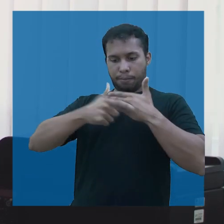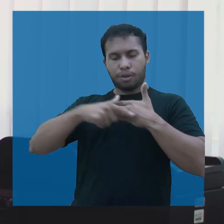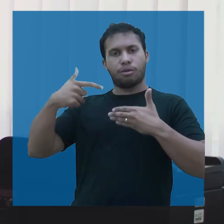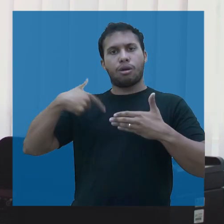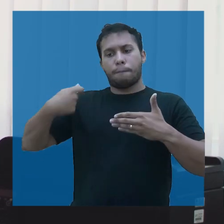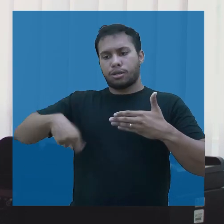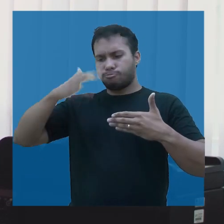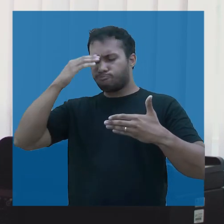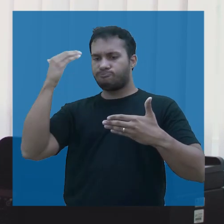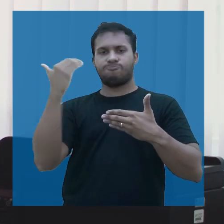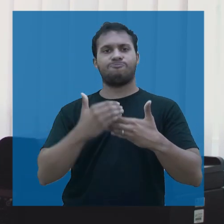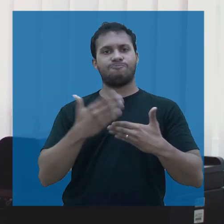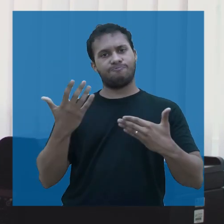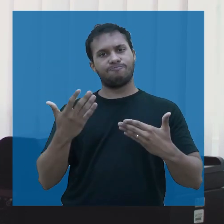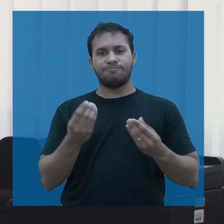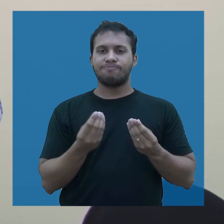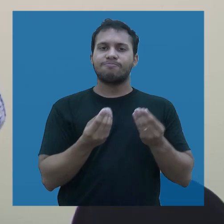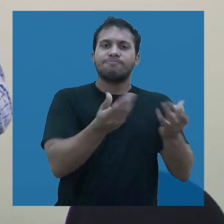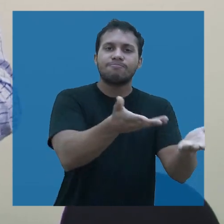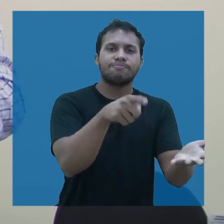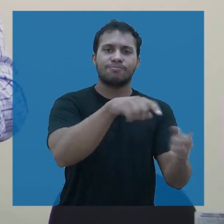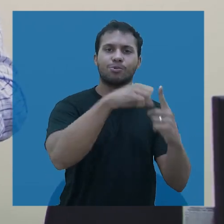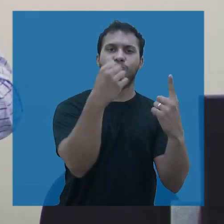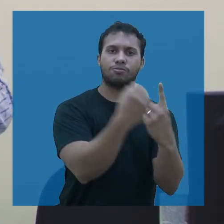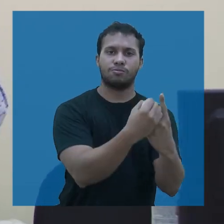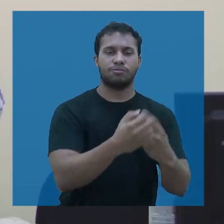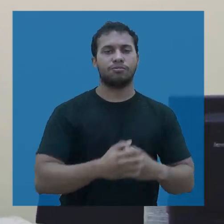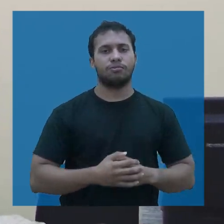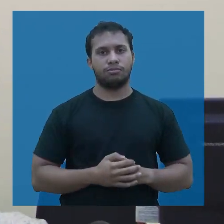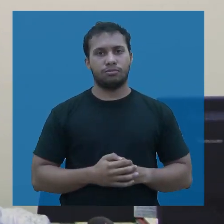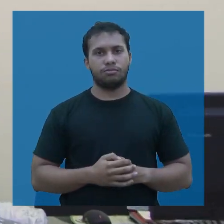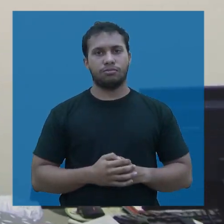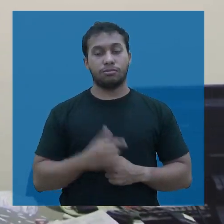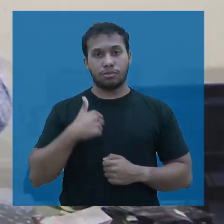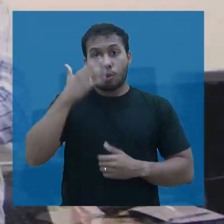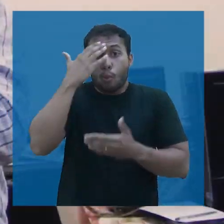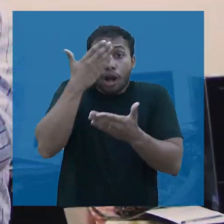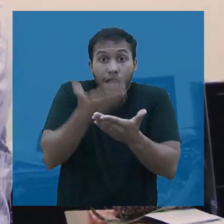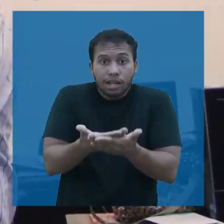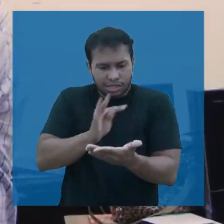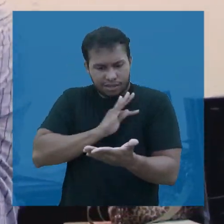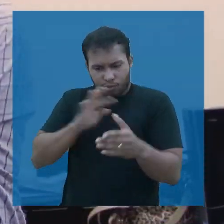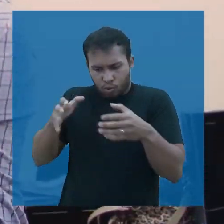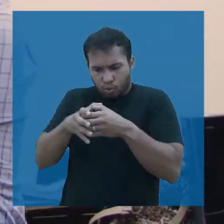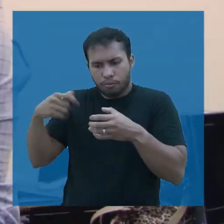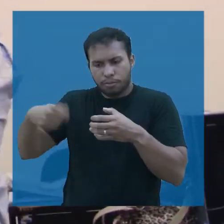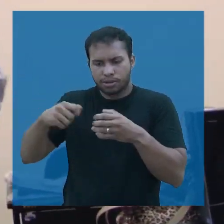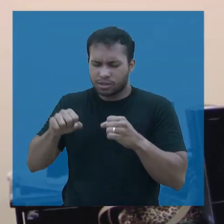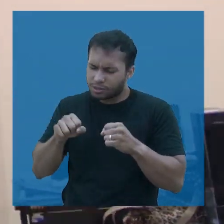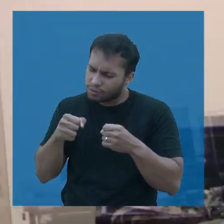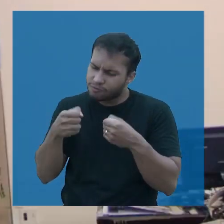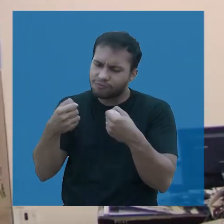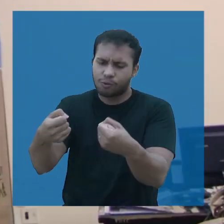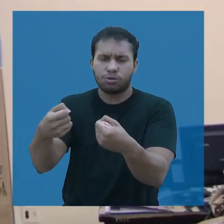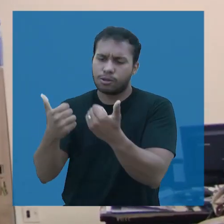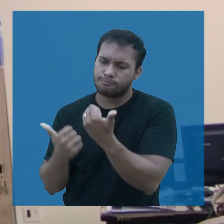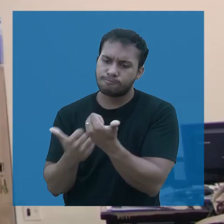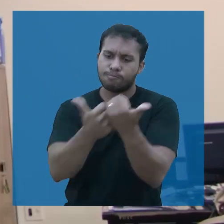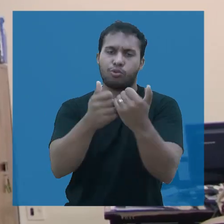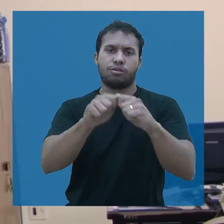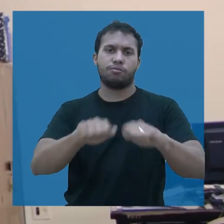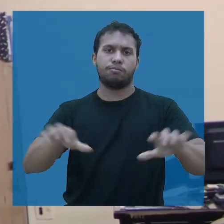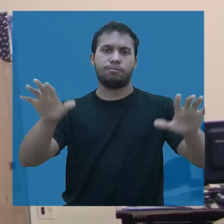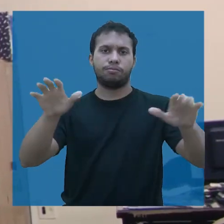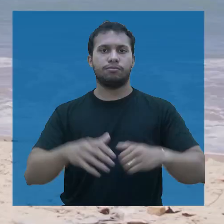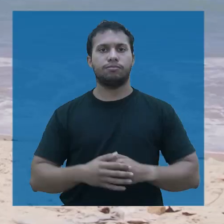servidor, né? De servir ao cidadão. Eu acredito que nós, servidores, devemos fazer o melhor de nós para